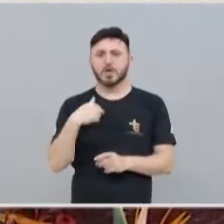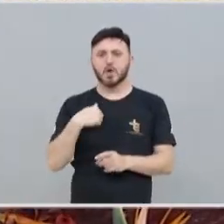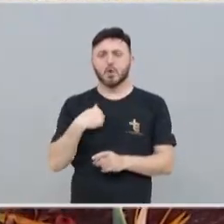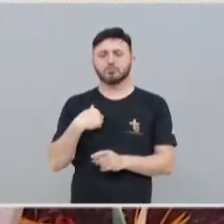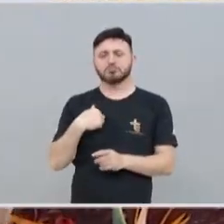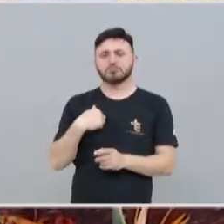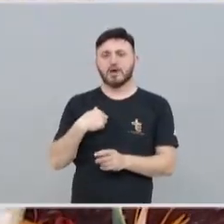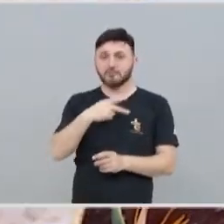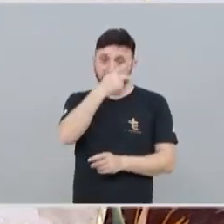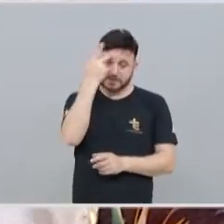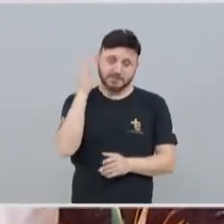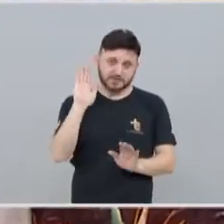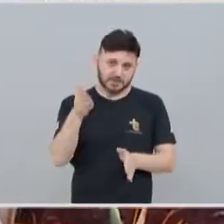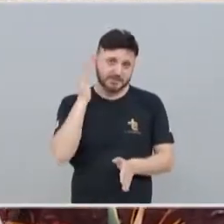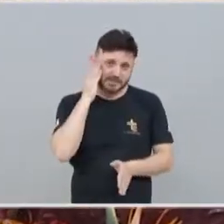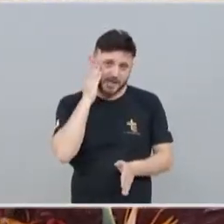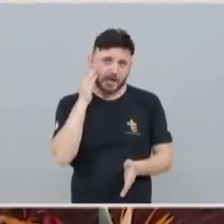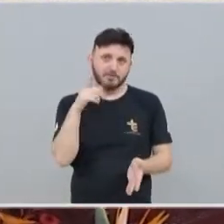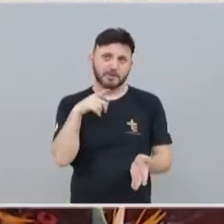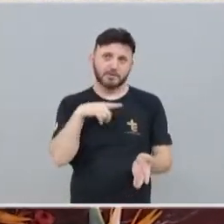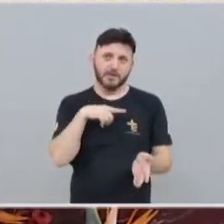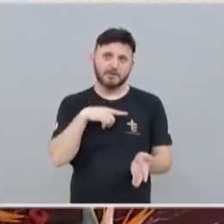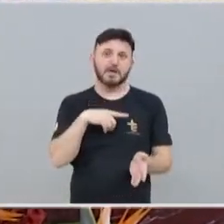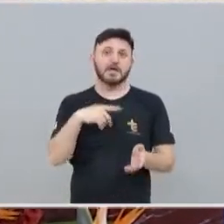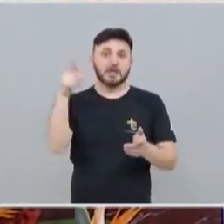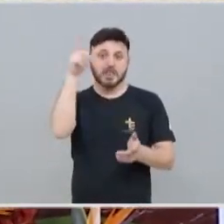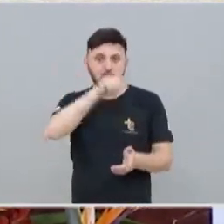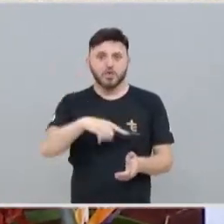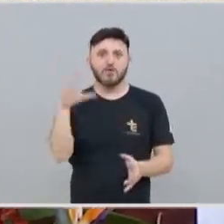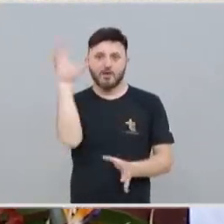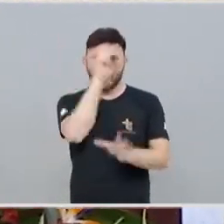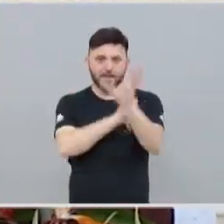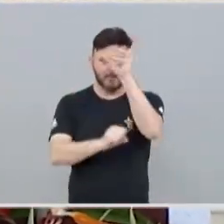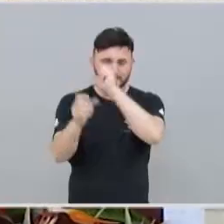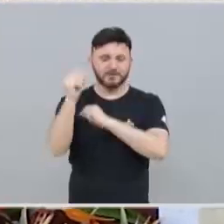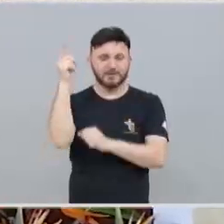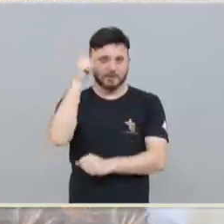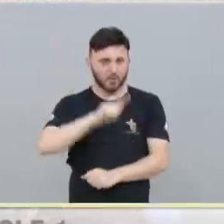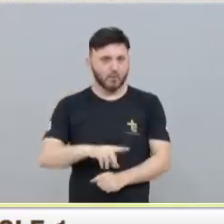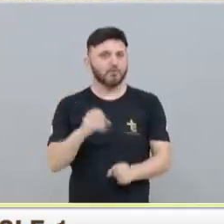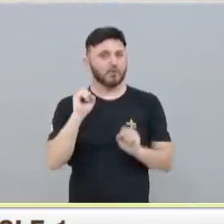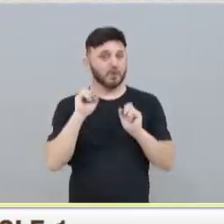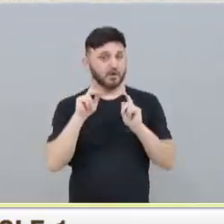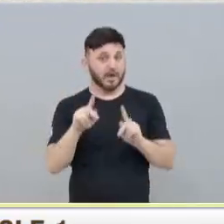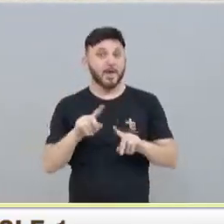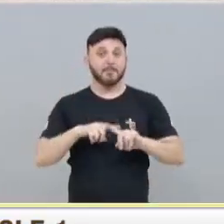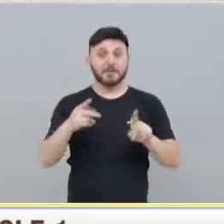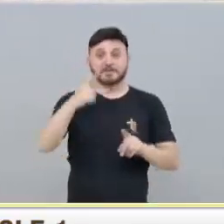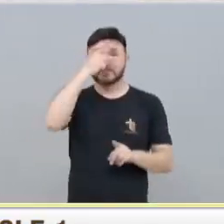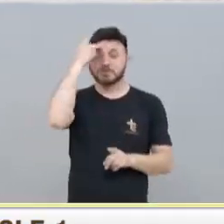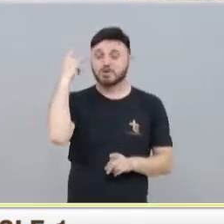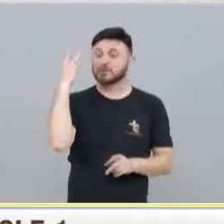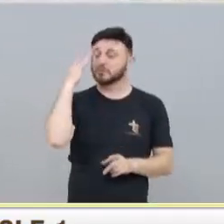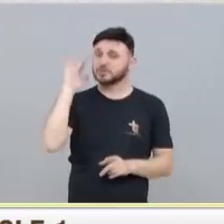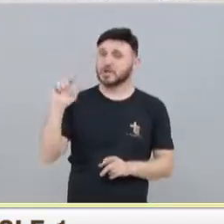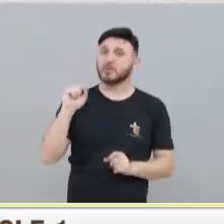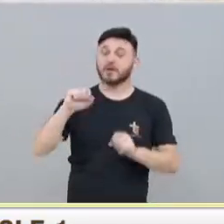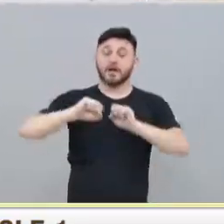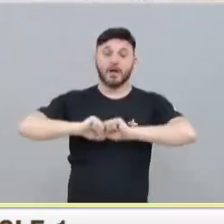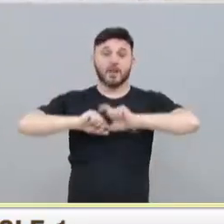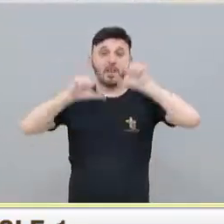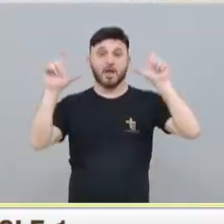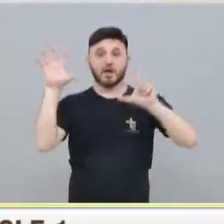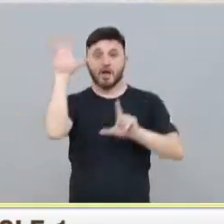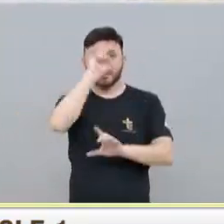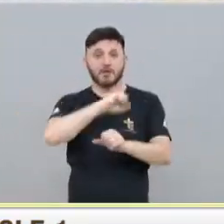uma reafirmação da sua fé para aqueles que não sabem esclarecimento para